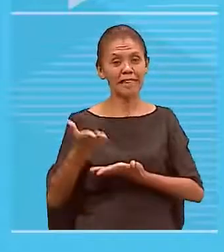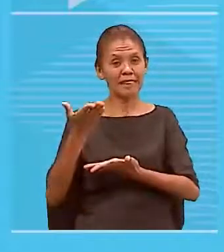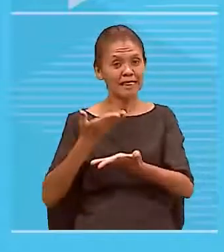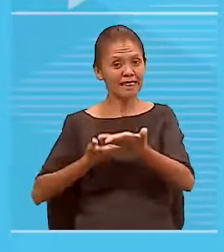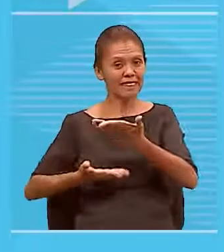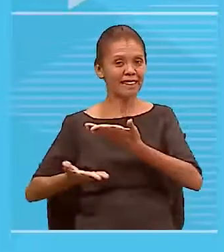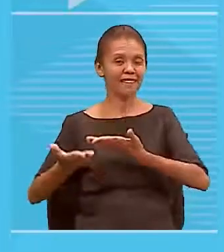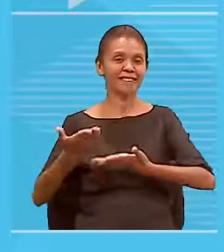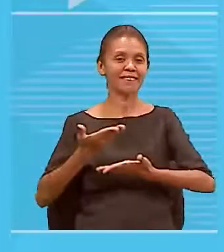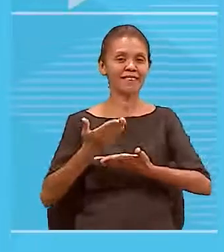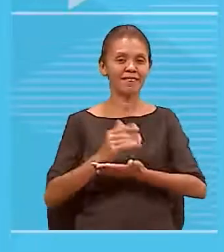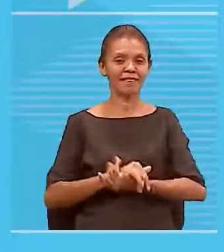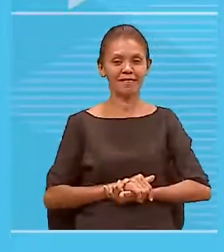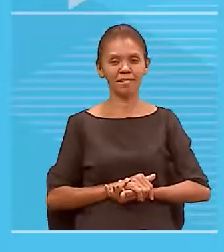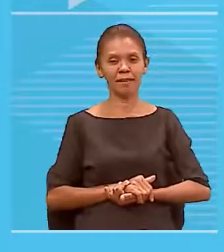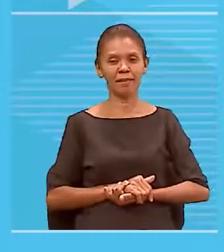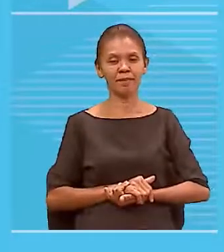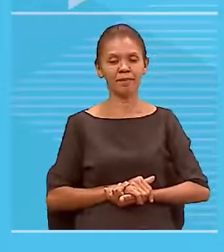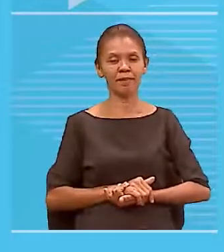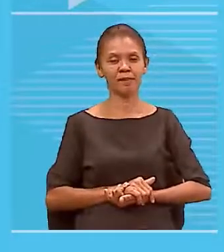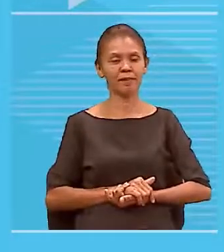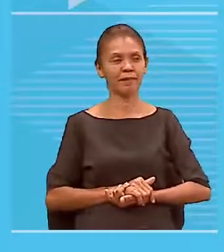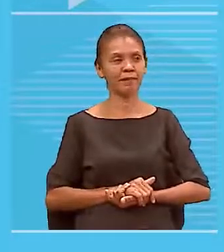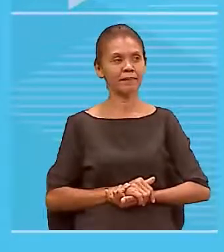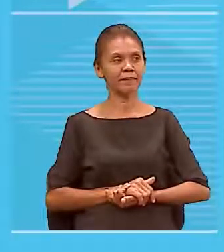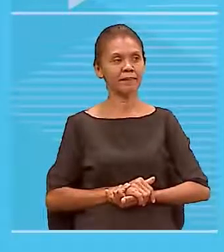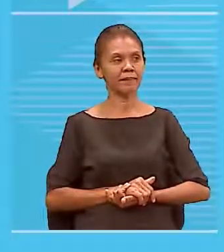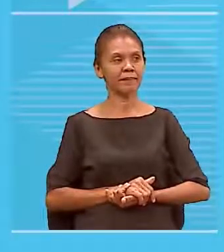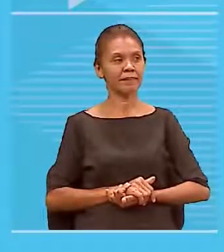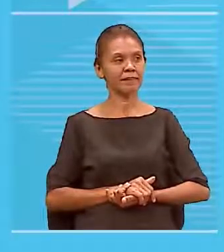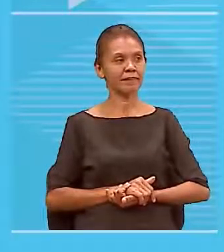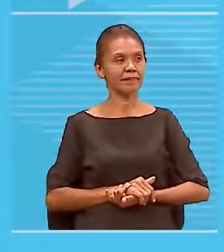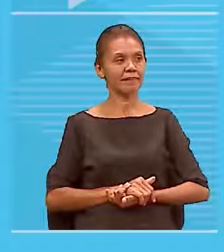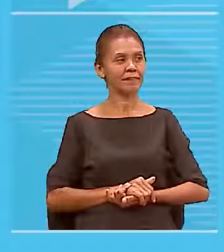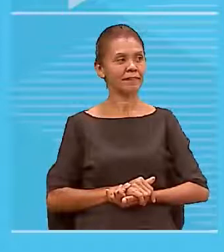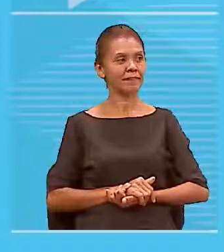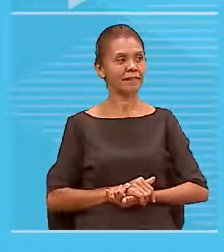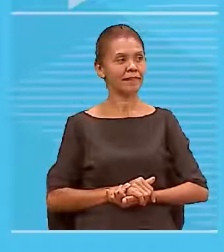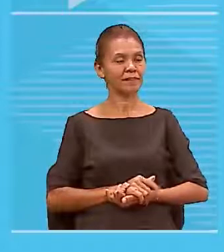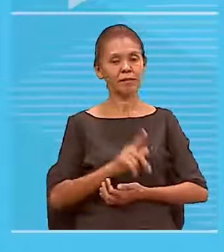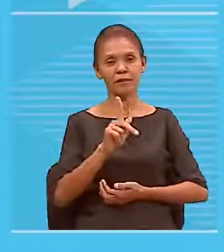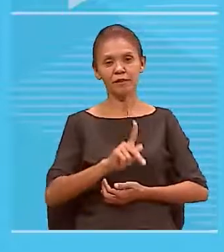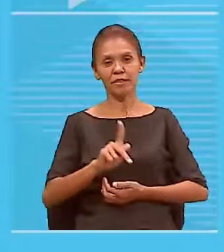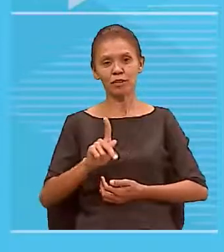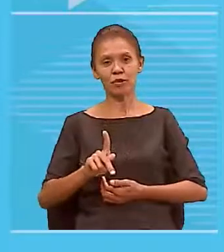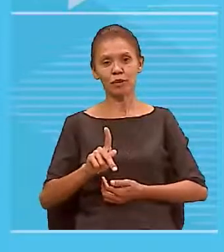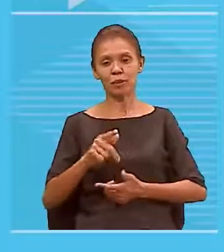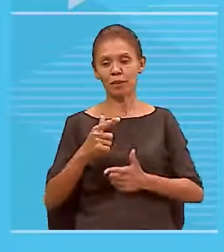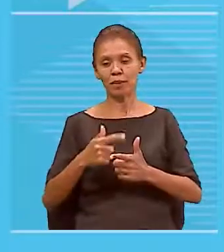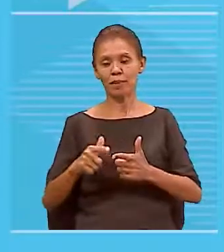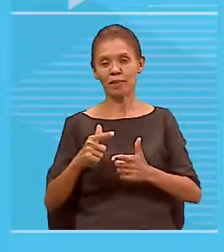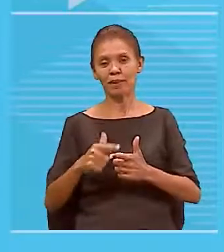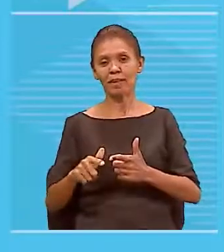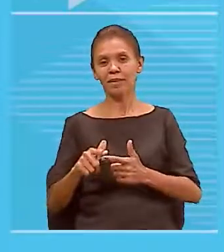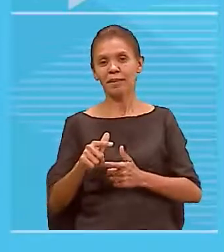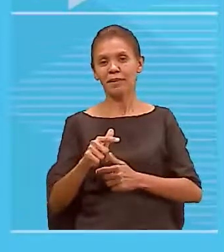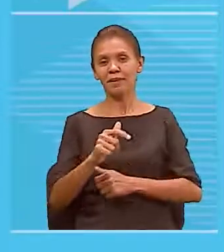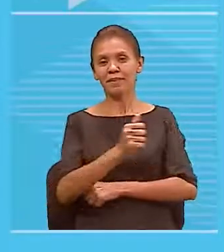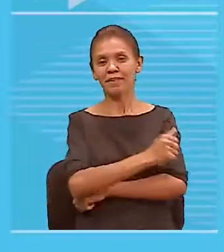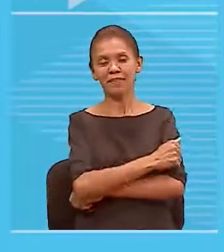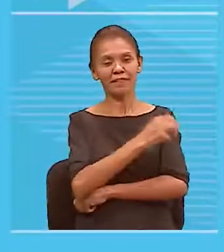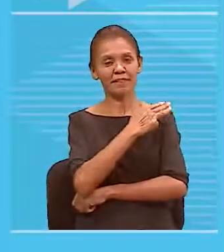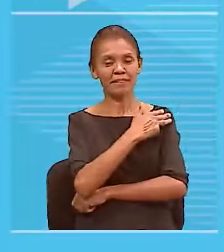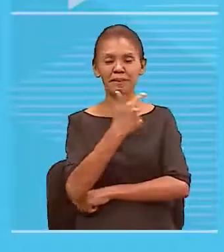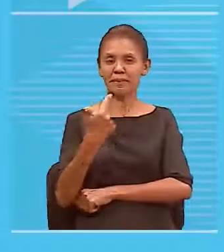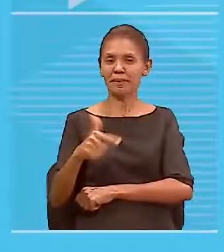participem da aula eu não tenho esse problema com terceiro ano sempre sou muito bem atendido